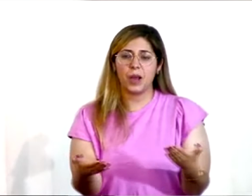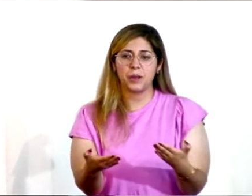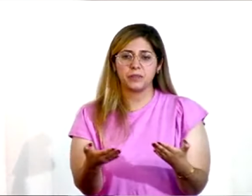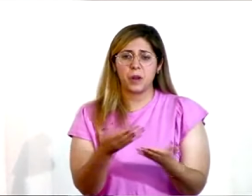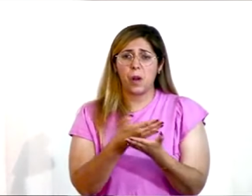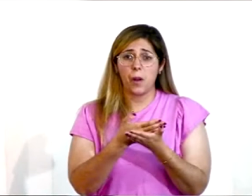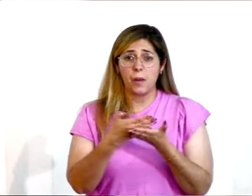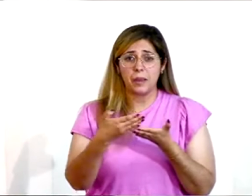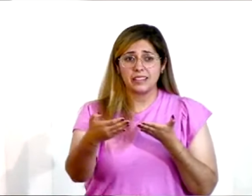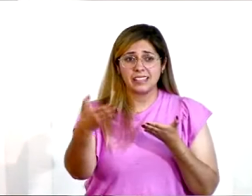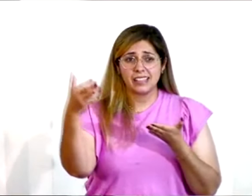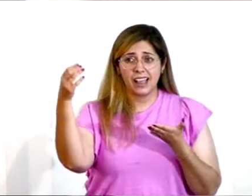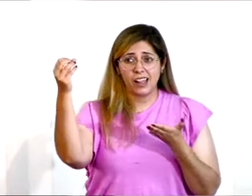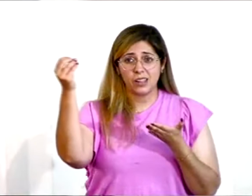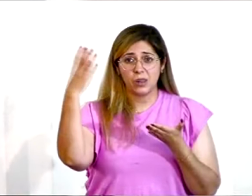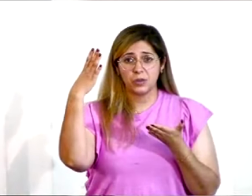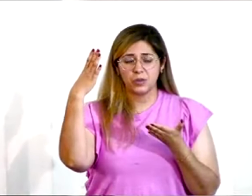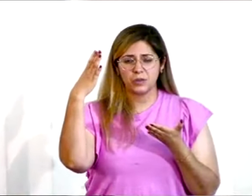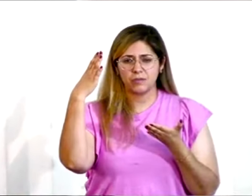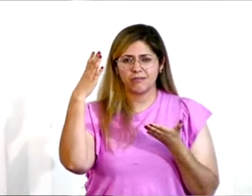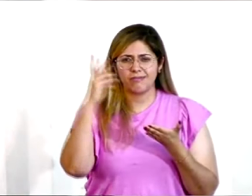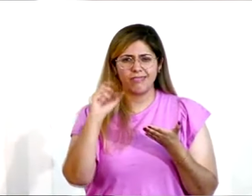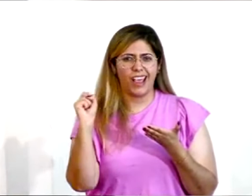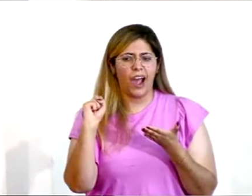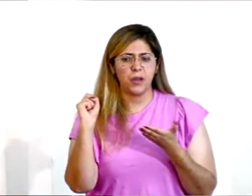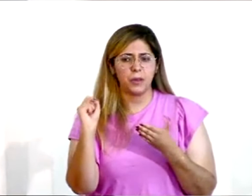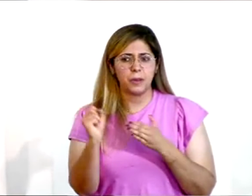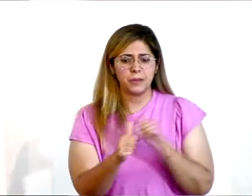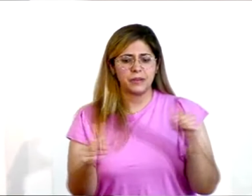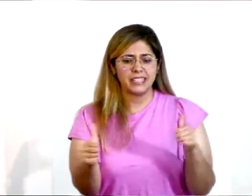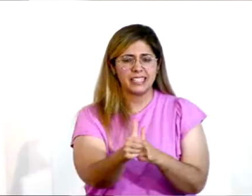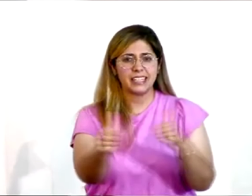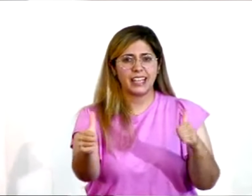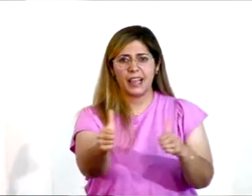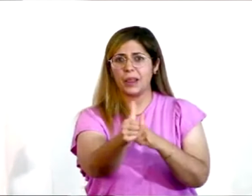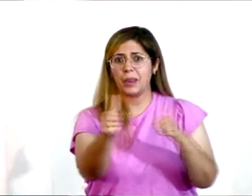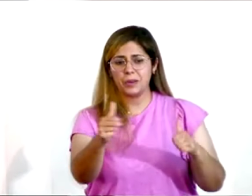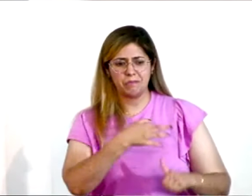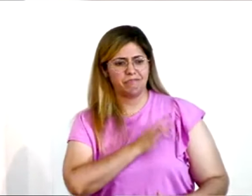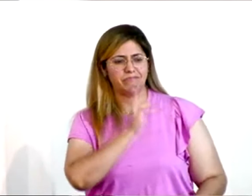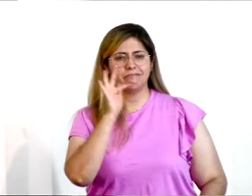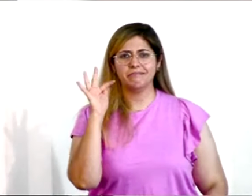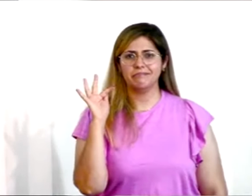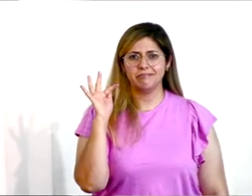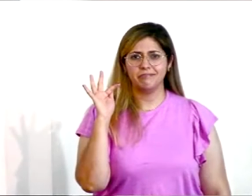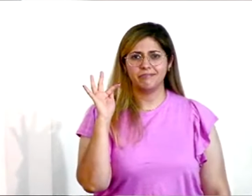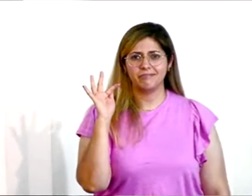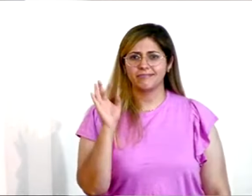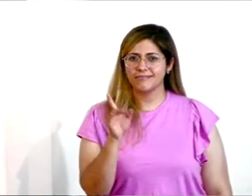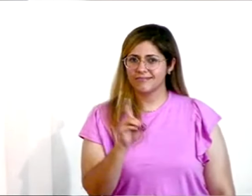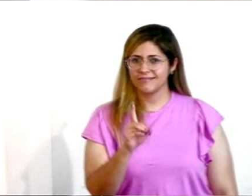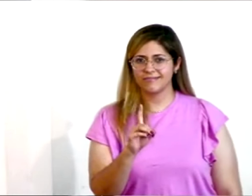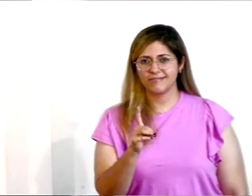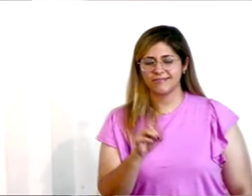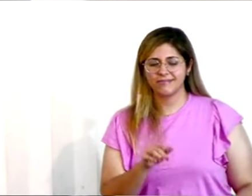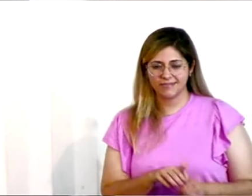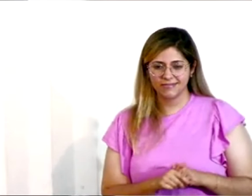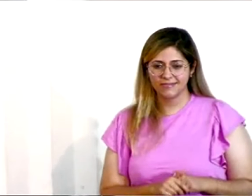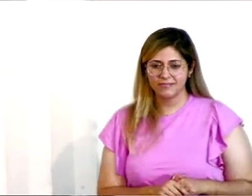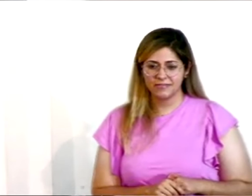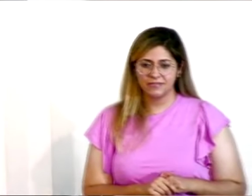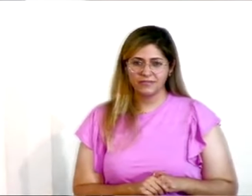luz, esse Saulo já não é mais o Saulo descendente dos benjamitas, o fariseu dos fariseus. Você percebe a